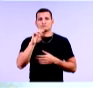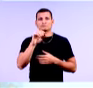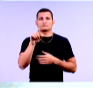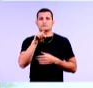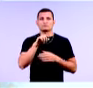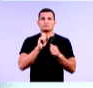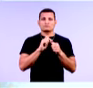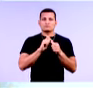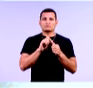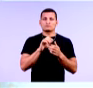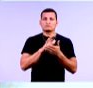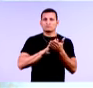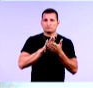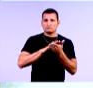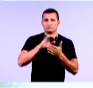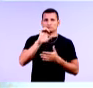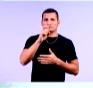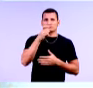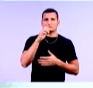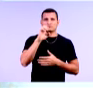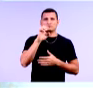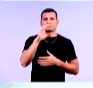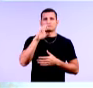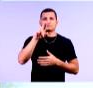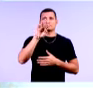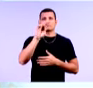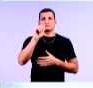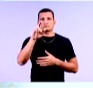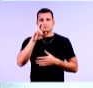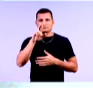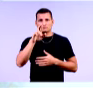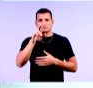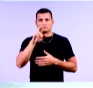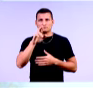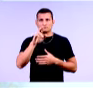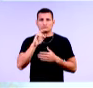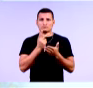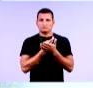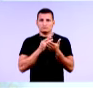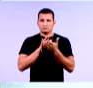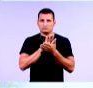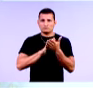apenas definir a classe e instanciar. Se você mandar executar, não vai acontecer